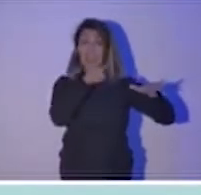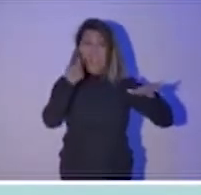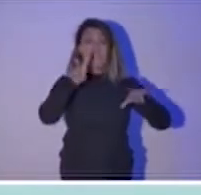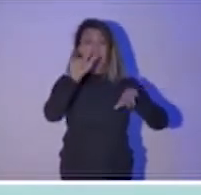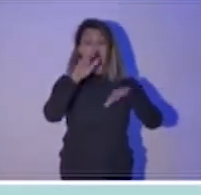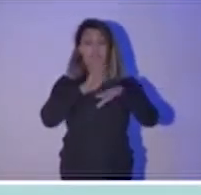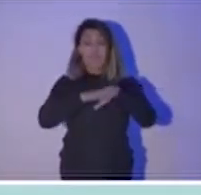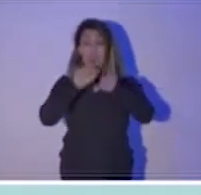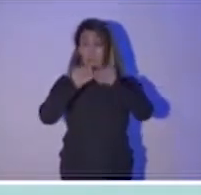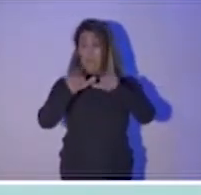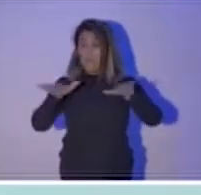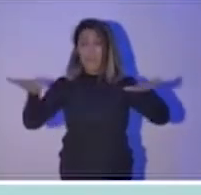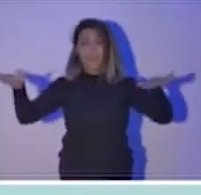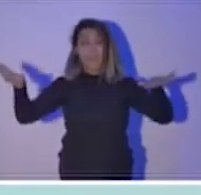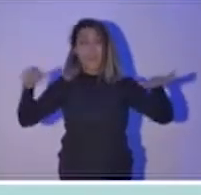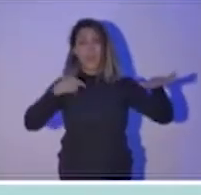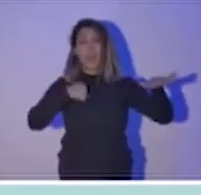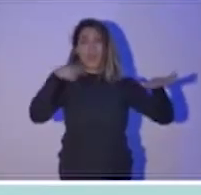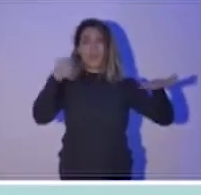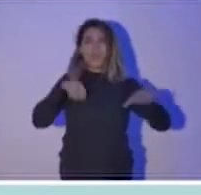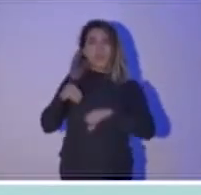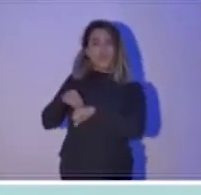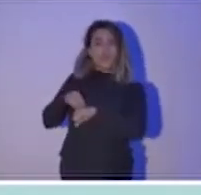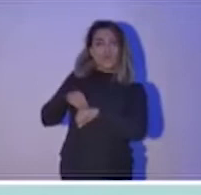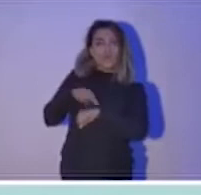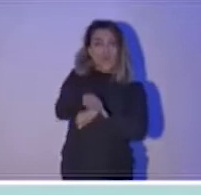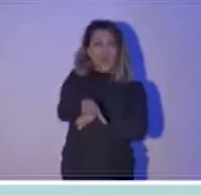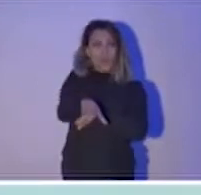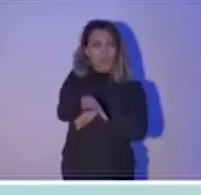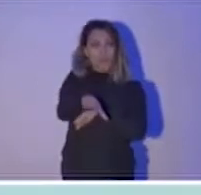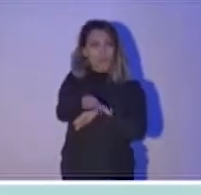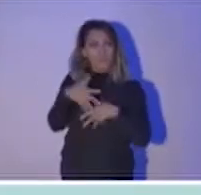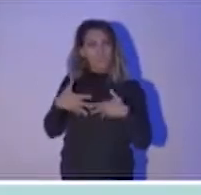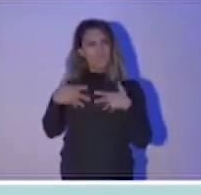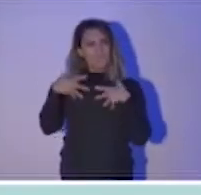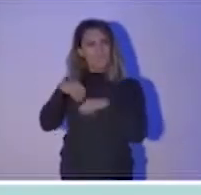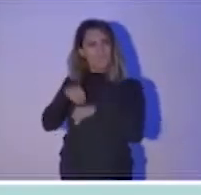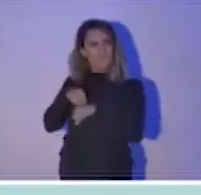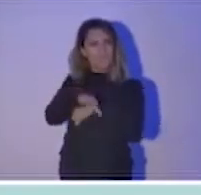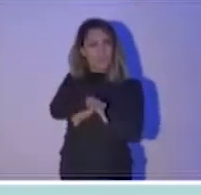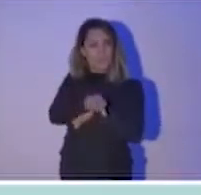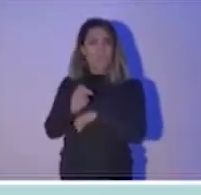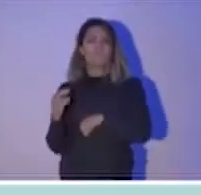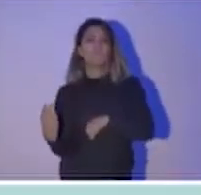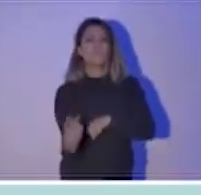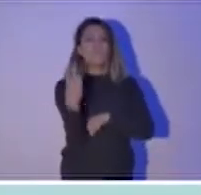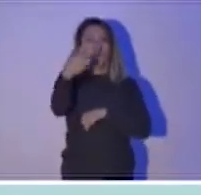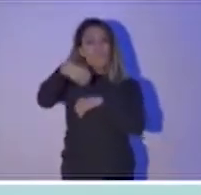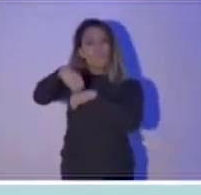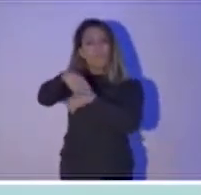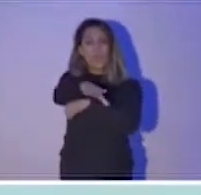lembre disso todo dia. Então, eu valorizo o professor quando eu tenho